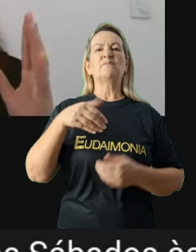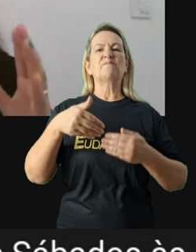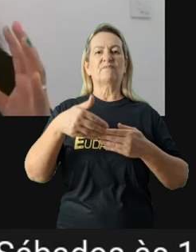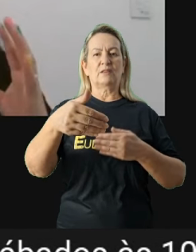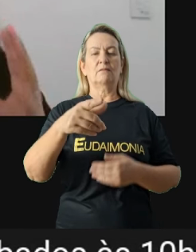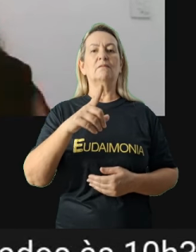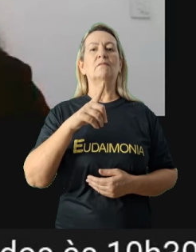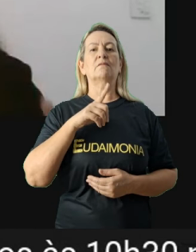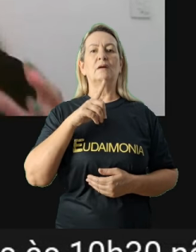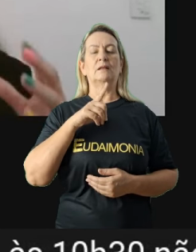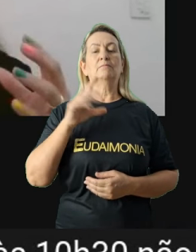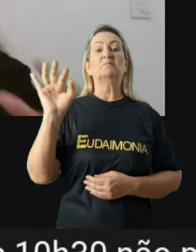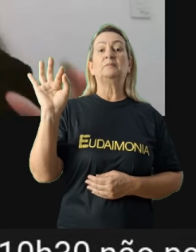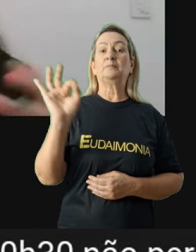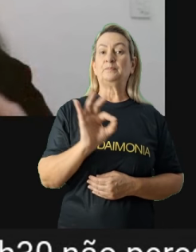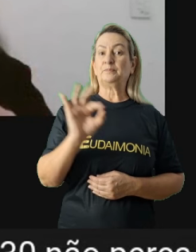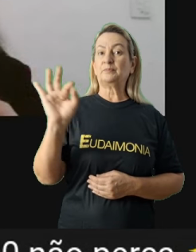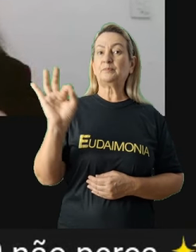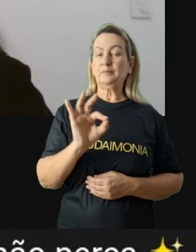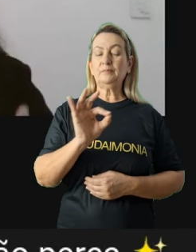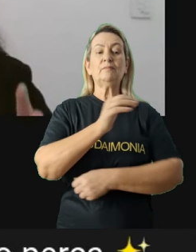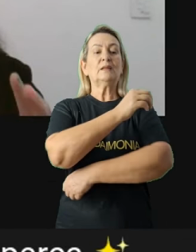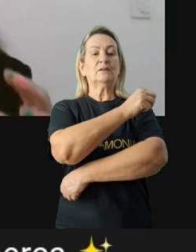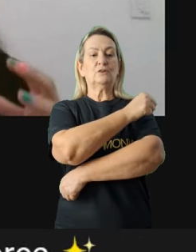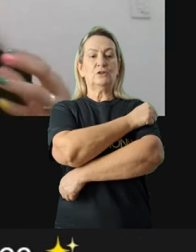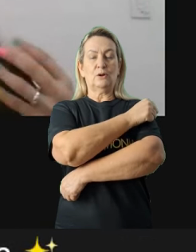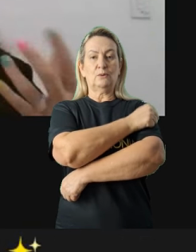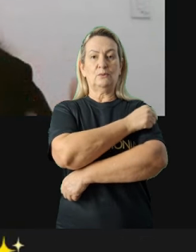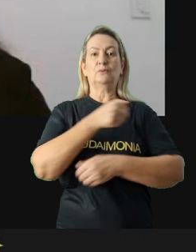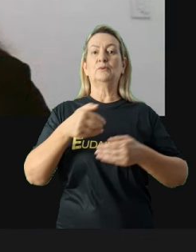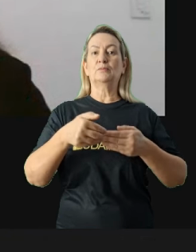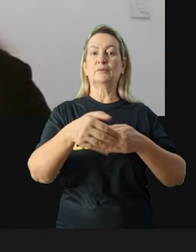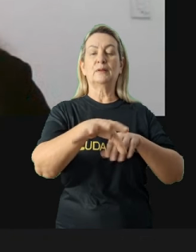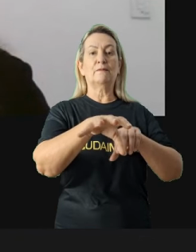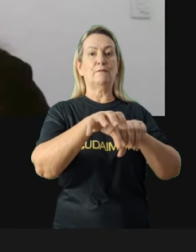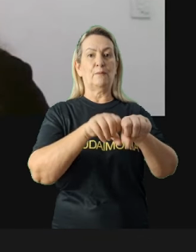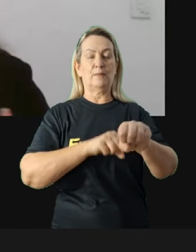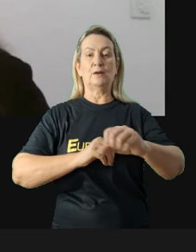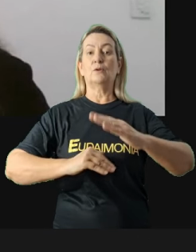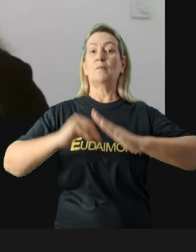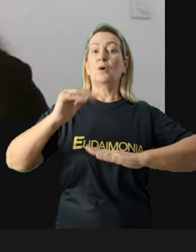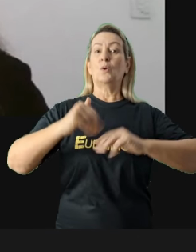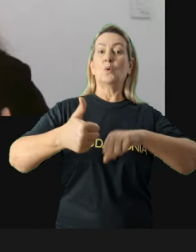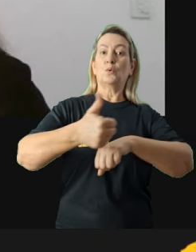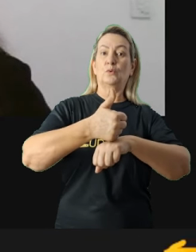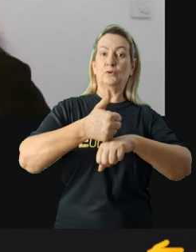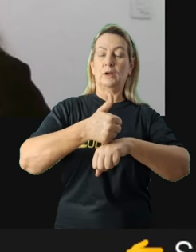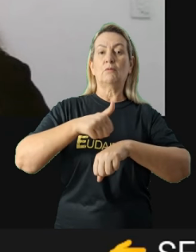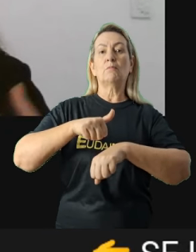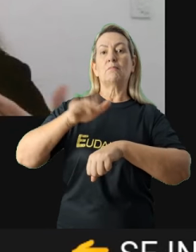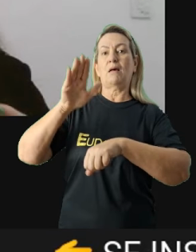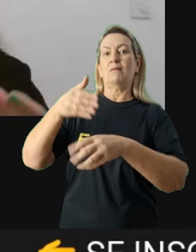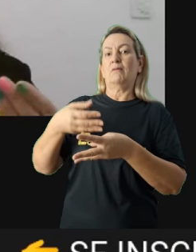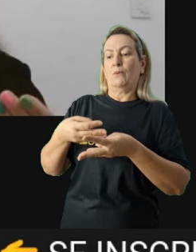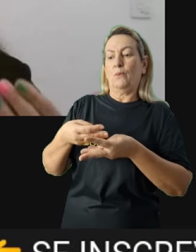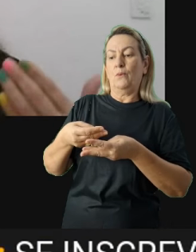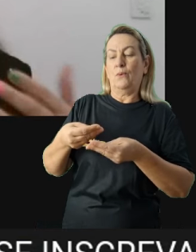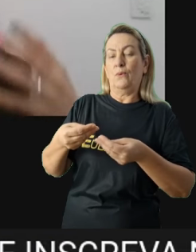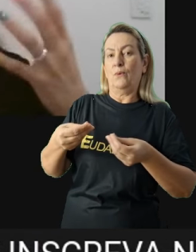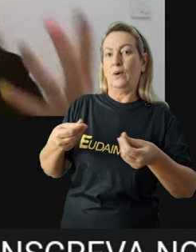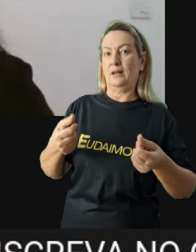Então, assim, nós vamos ter, como já temos tido já há bastante tempo, né, um percentual de alunos, de formandos, de profissionais que